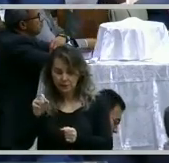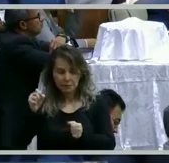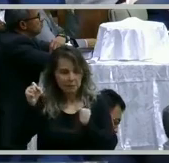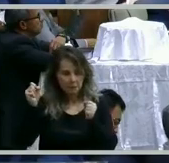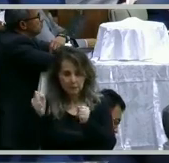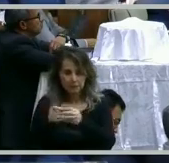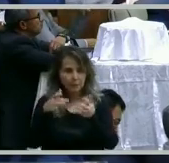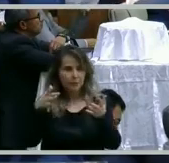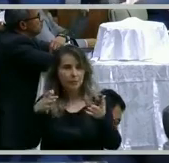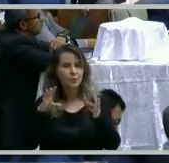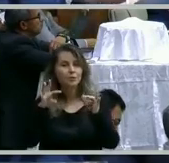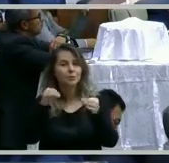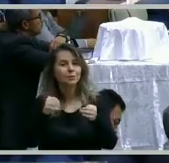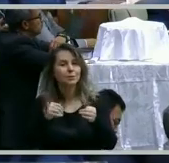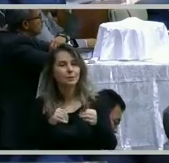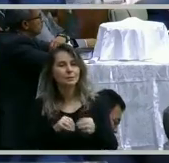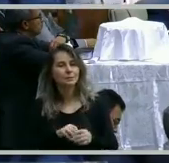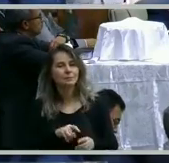são as estrelas.